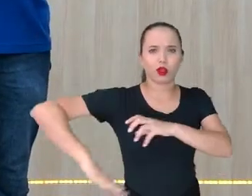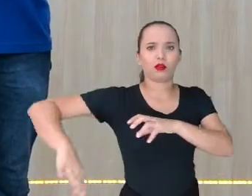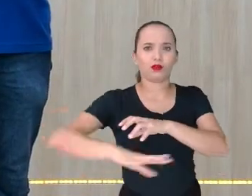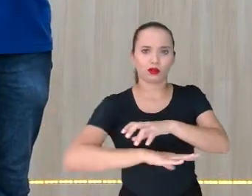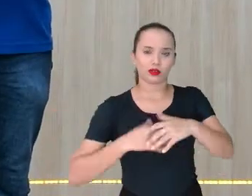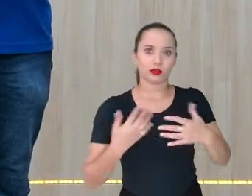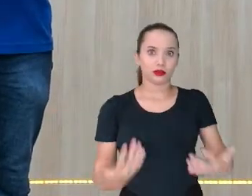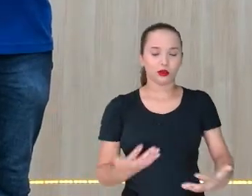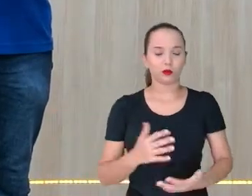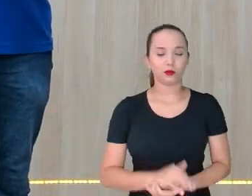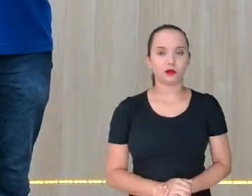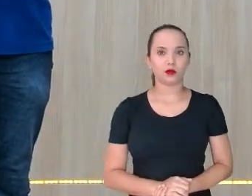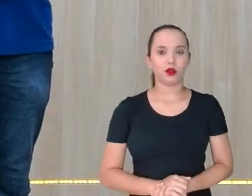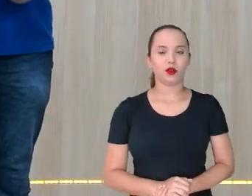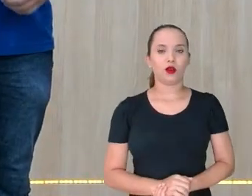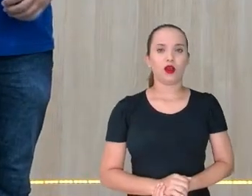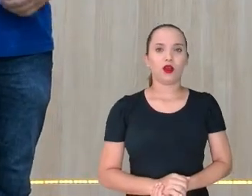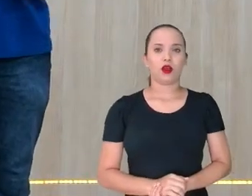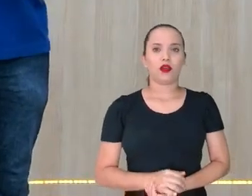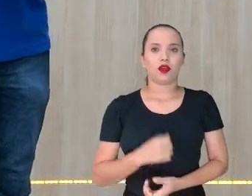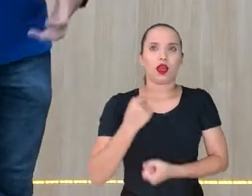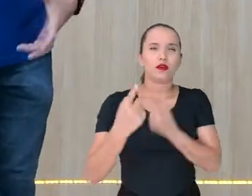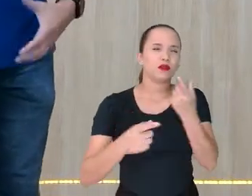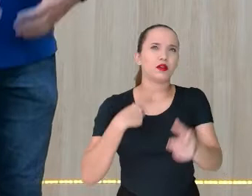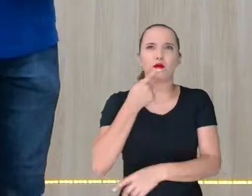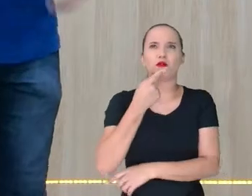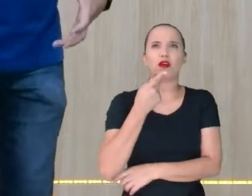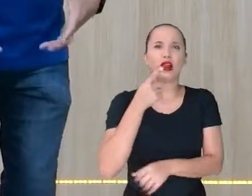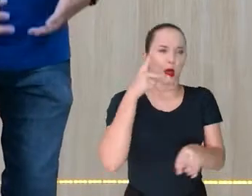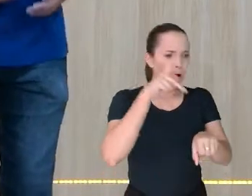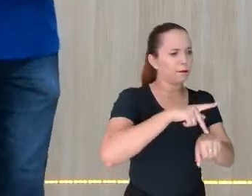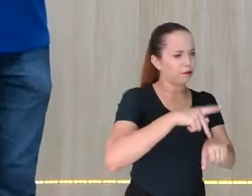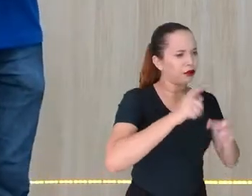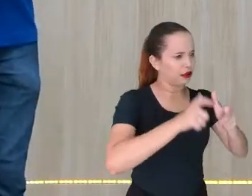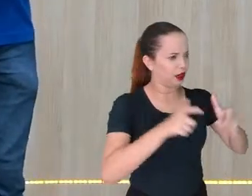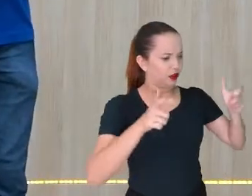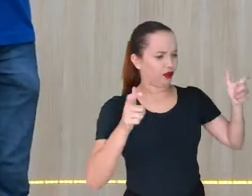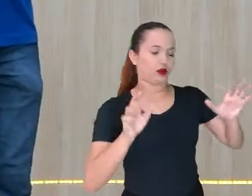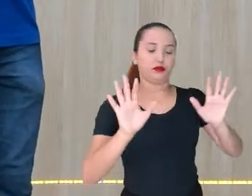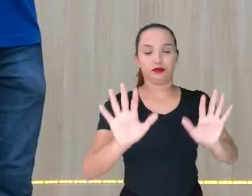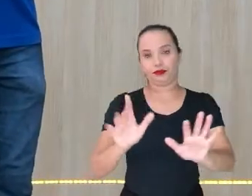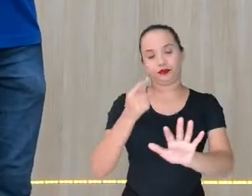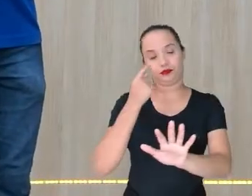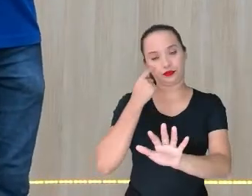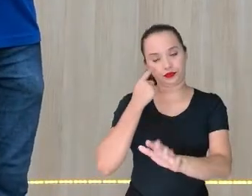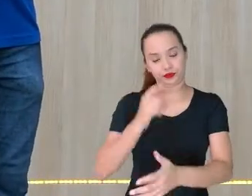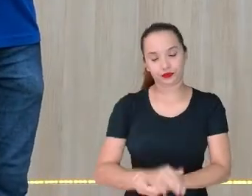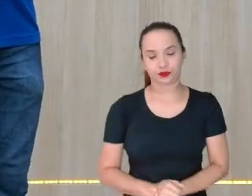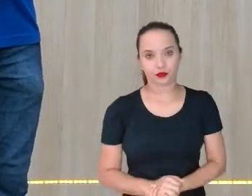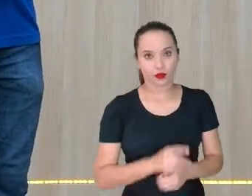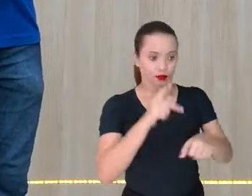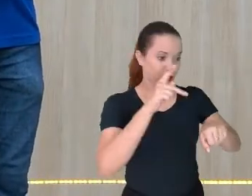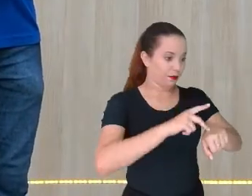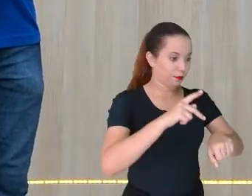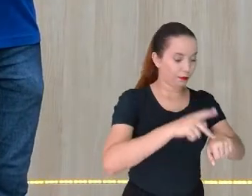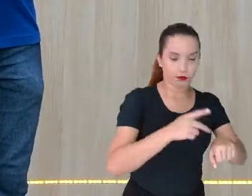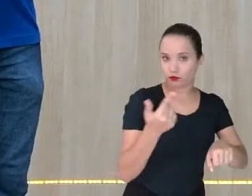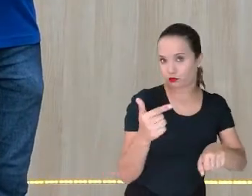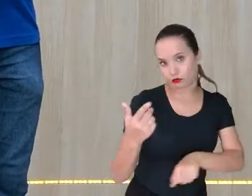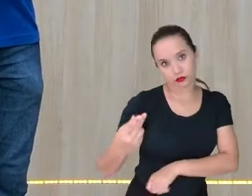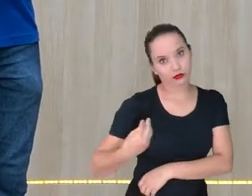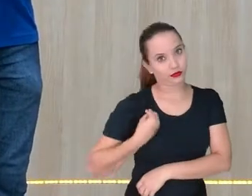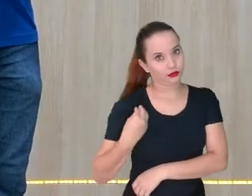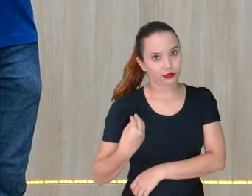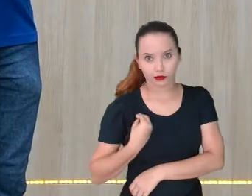Né? Então, ela não tem vida. Tem gente que diz assim, não, a pedra tem vida, a pedra cresce. Olha, meu povo, a pedra não tem vida e a pedra